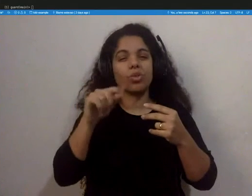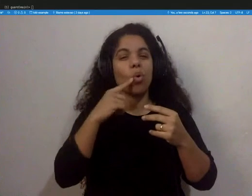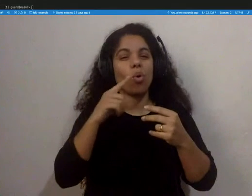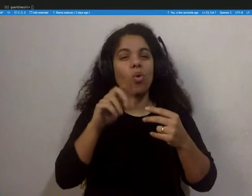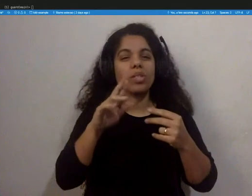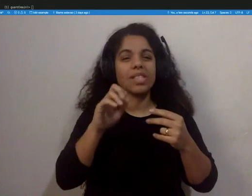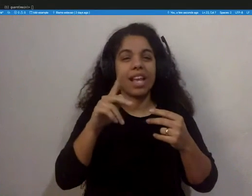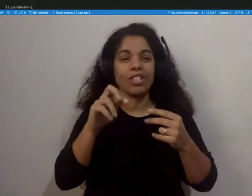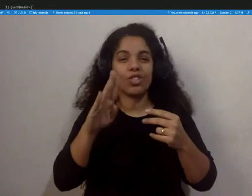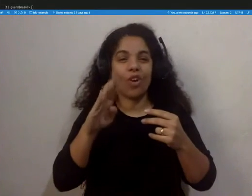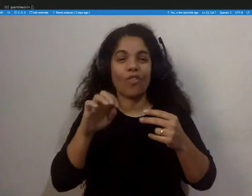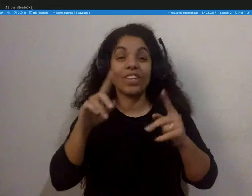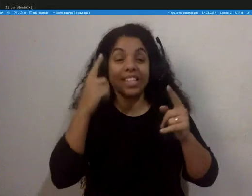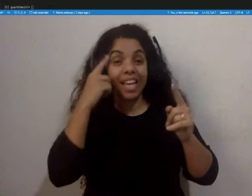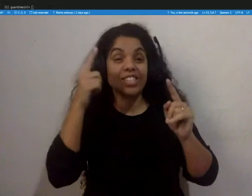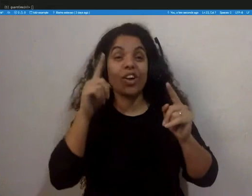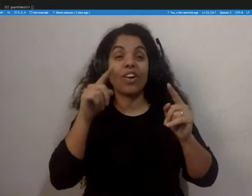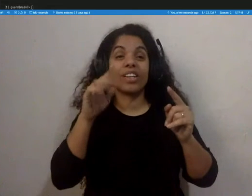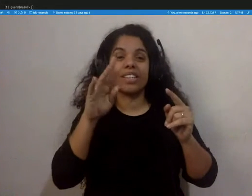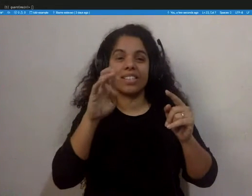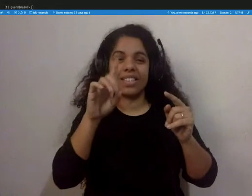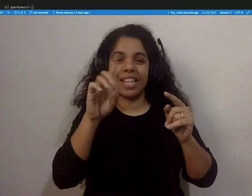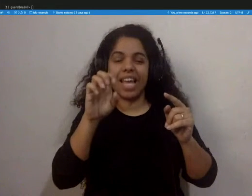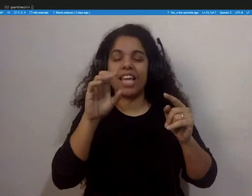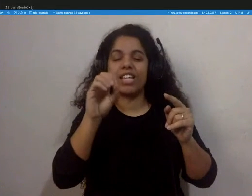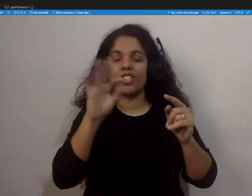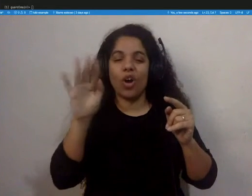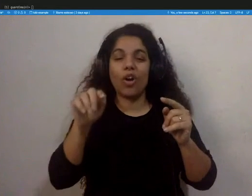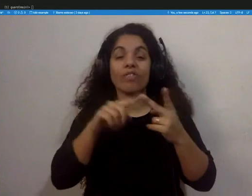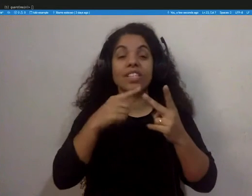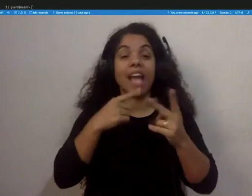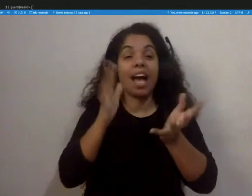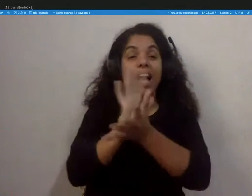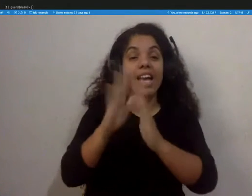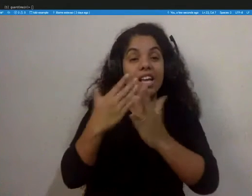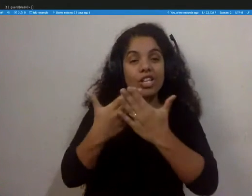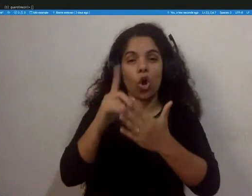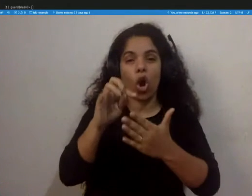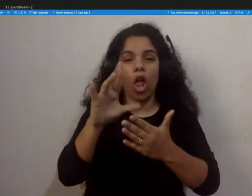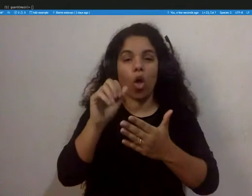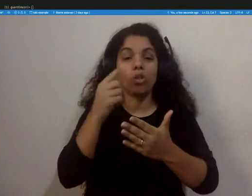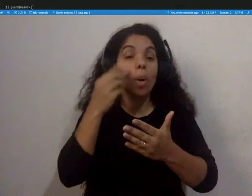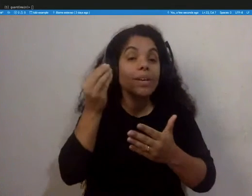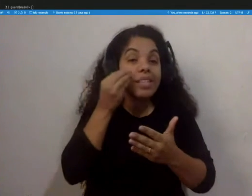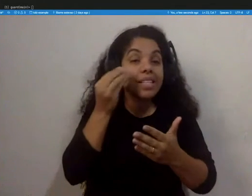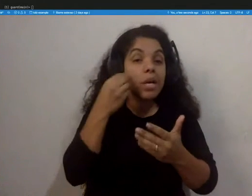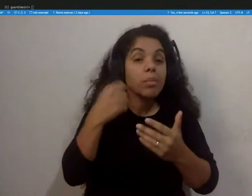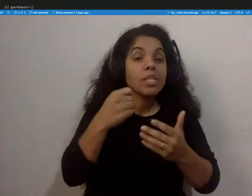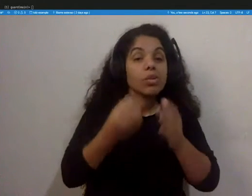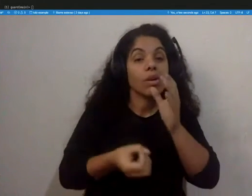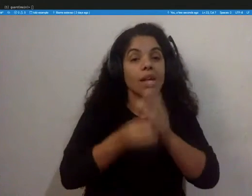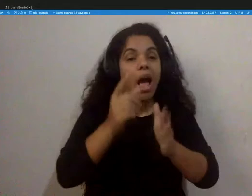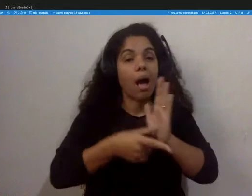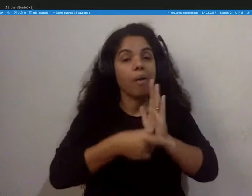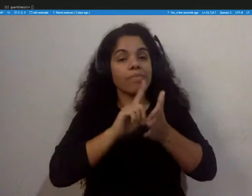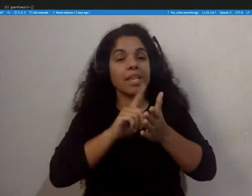que é o seguinte, como eu estou testando linha a linha dos meus contratos, eu preciso sempre criar pré-condições que